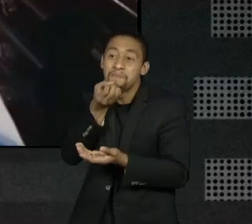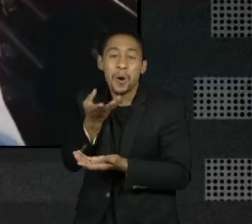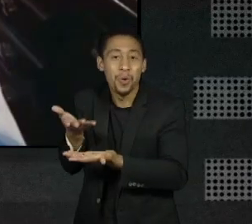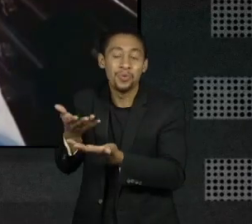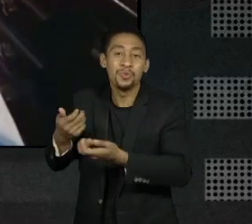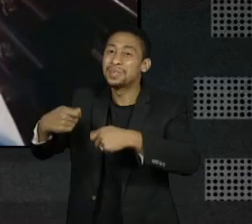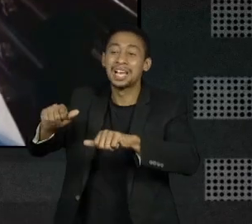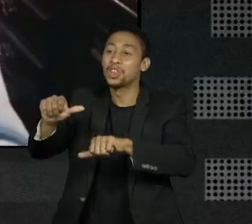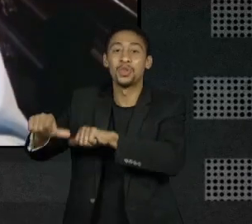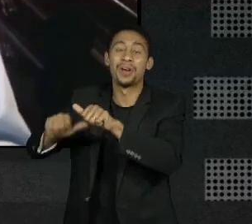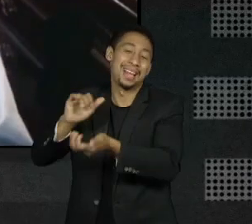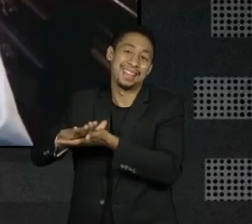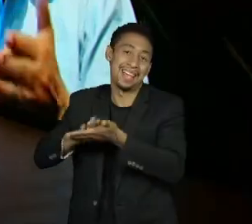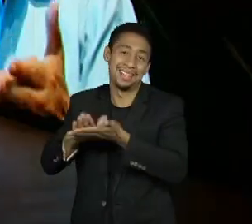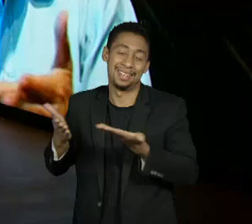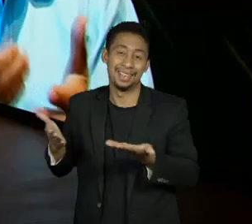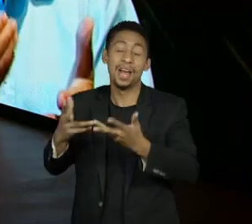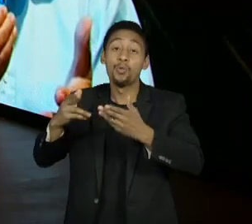troca nada. Mas eu